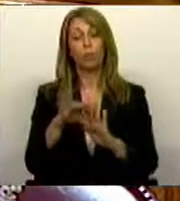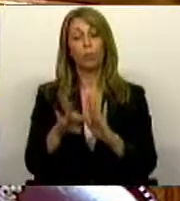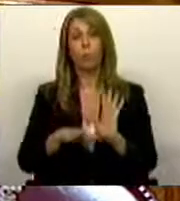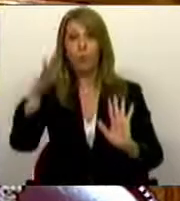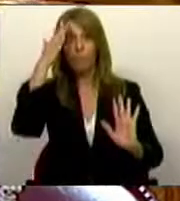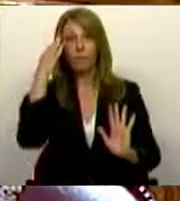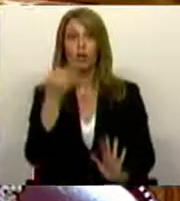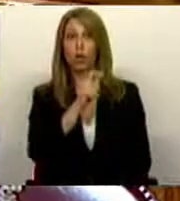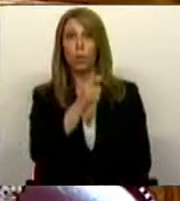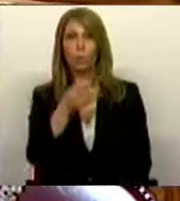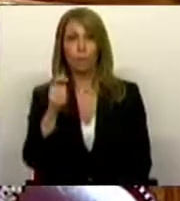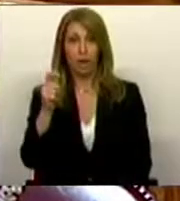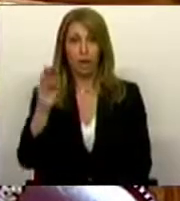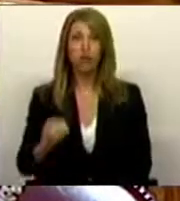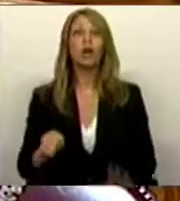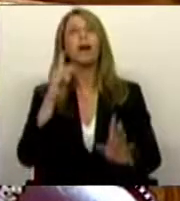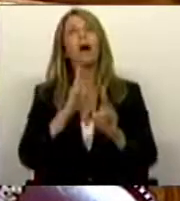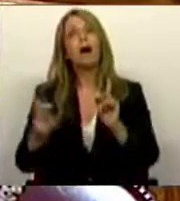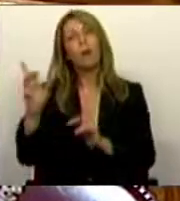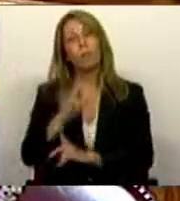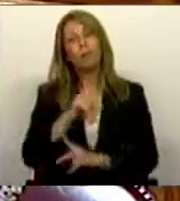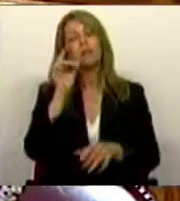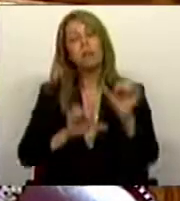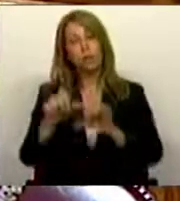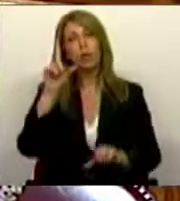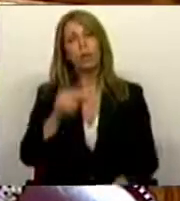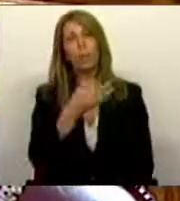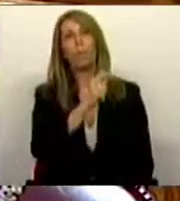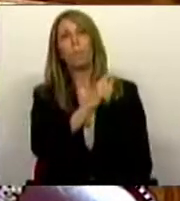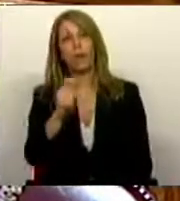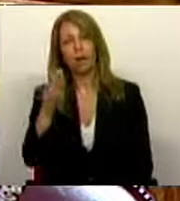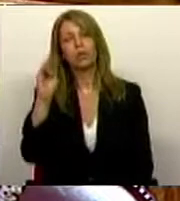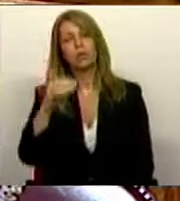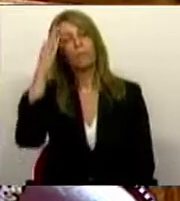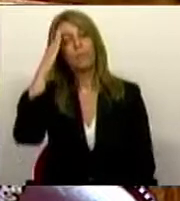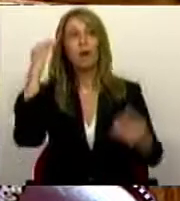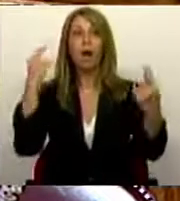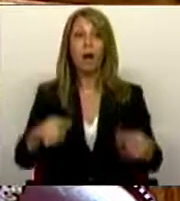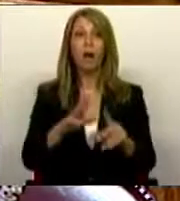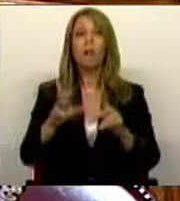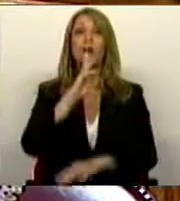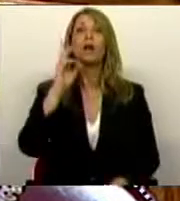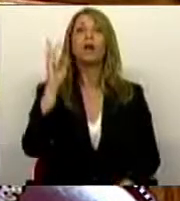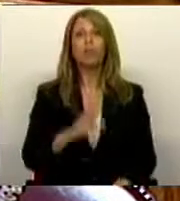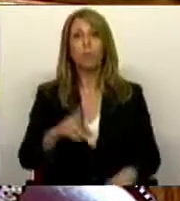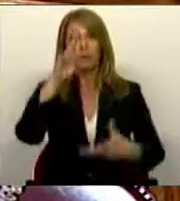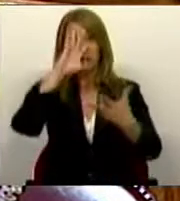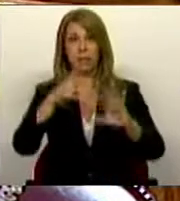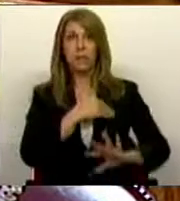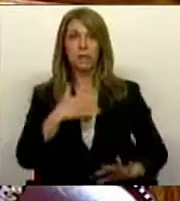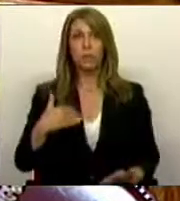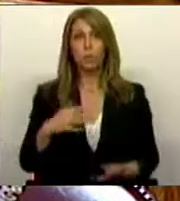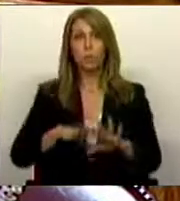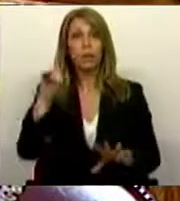previsto no PES, o aumento das cirurgias está previsto no PES, o reforço orçamental para aumentar a resposta à crise sanitária e garantia da estabilidade da